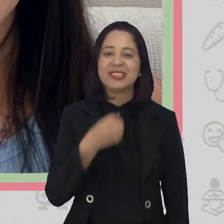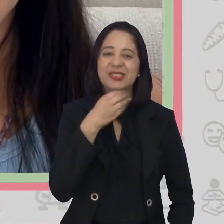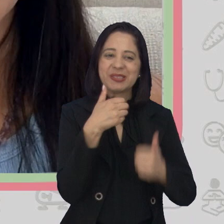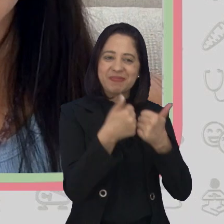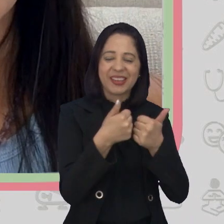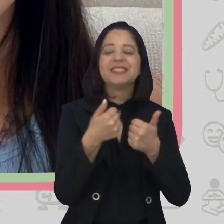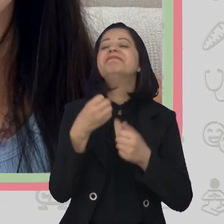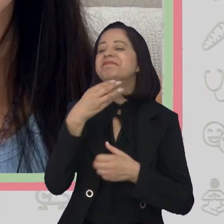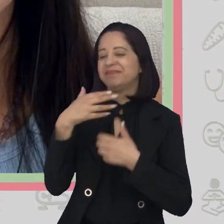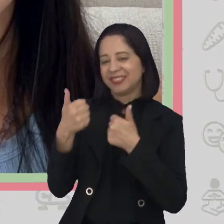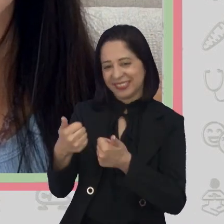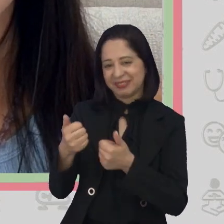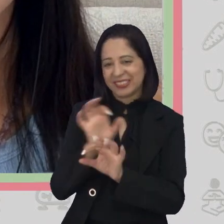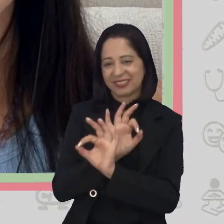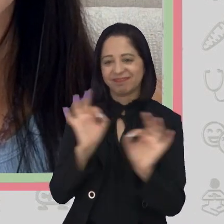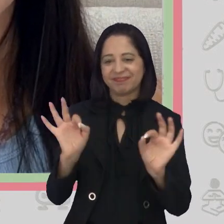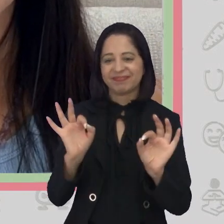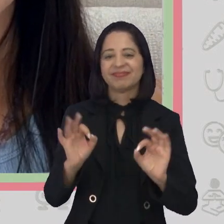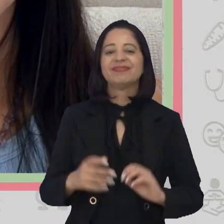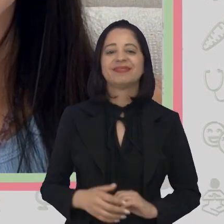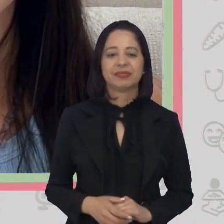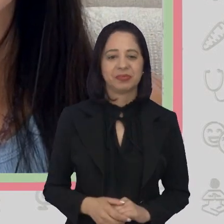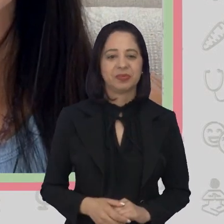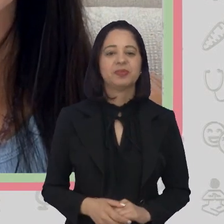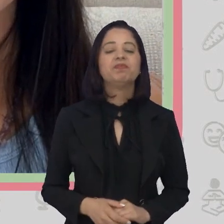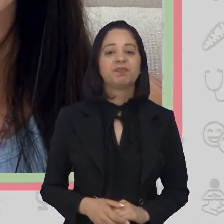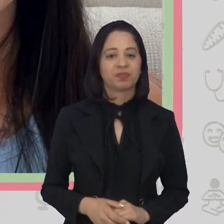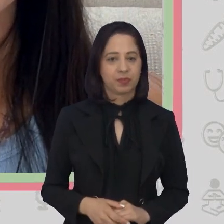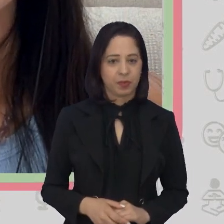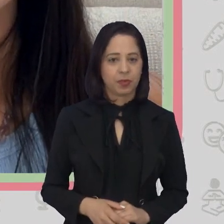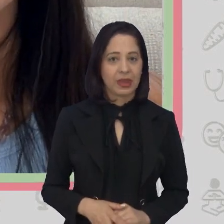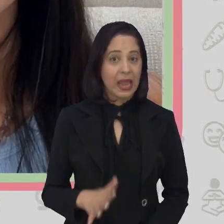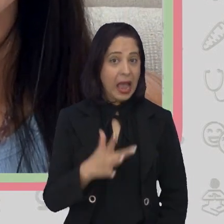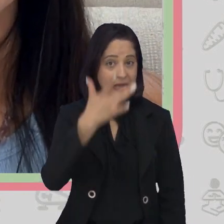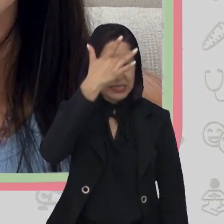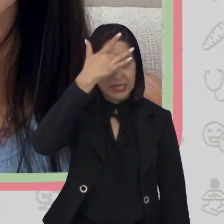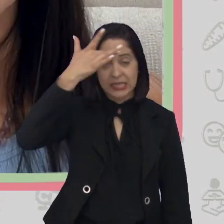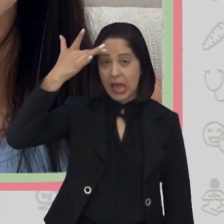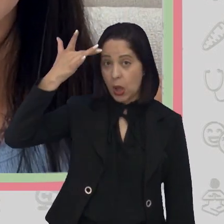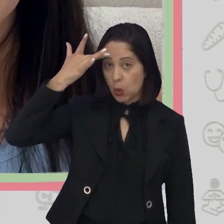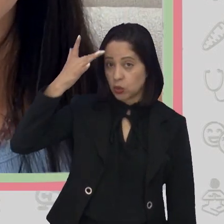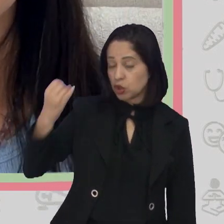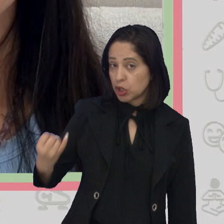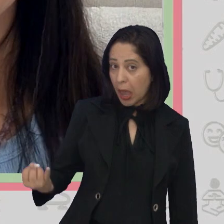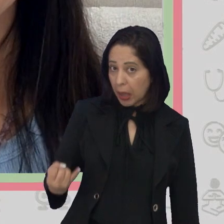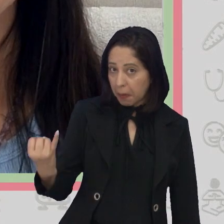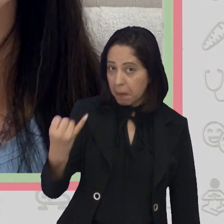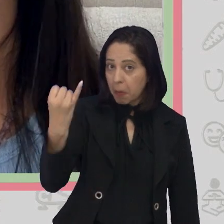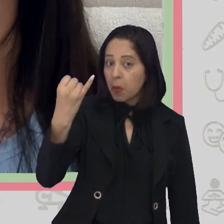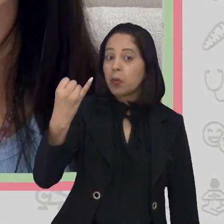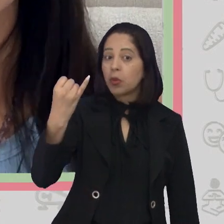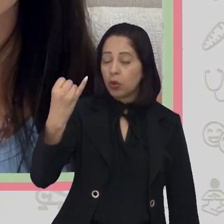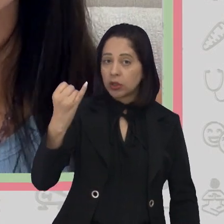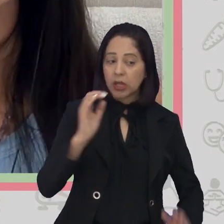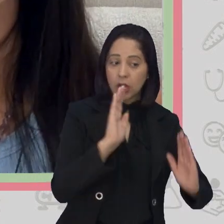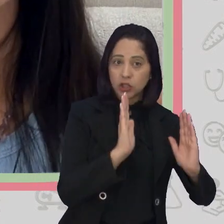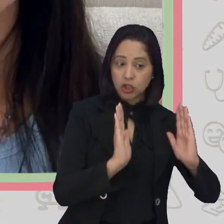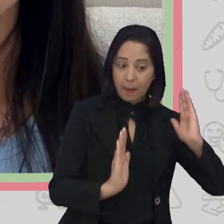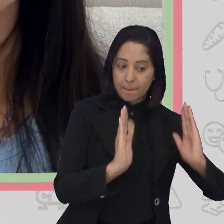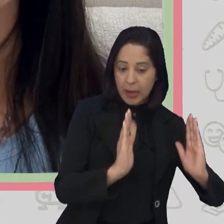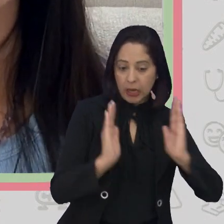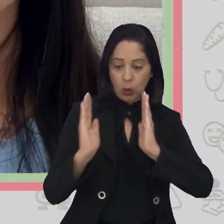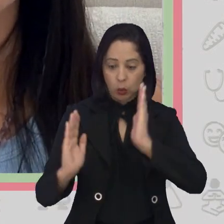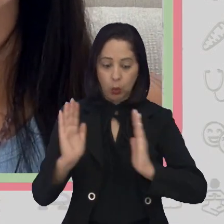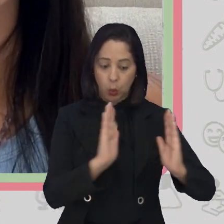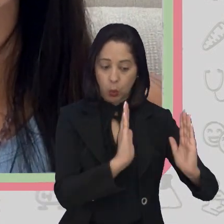bem? Certinho? Certinho. Vivian, a saúde mental é importante em todas as fases da vida, né? Em todas as